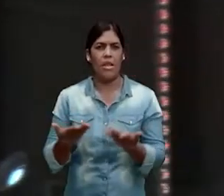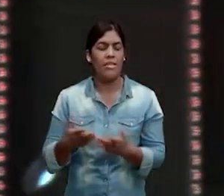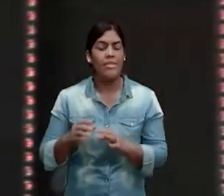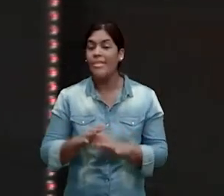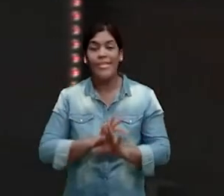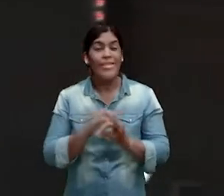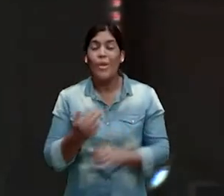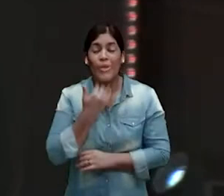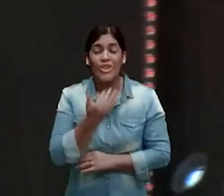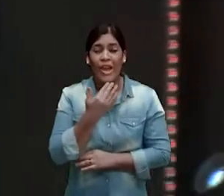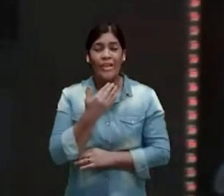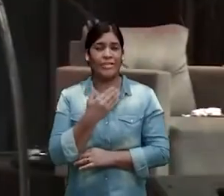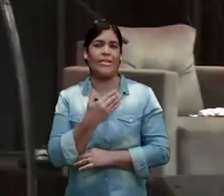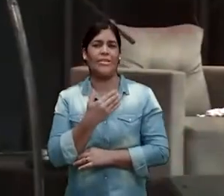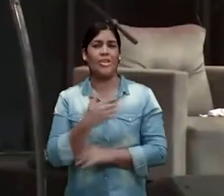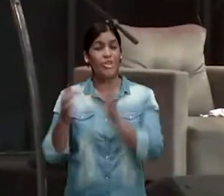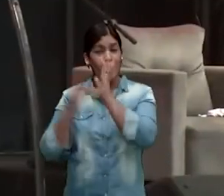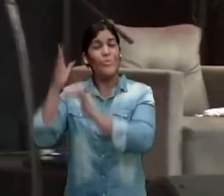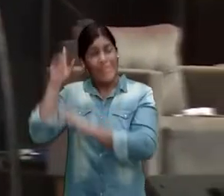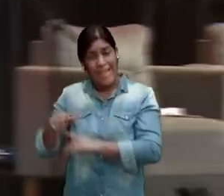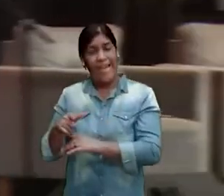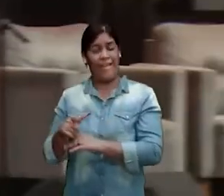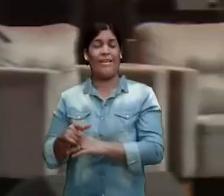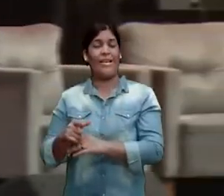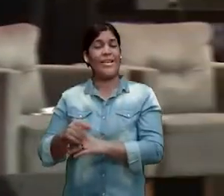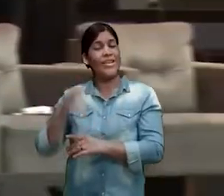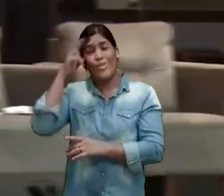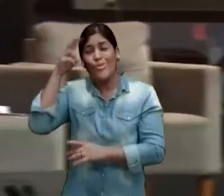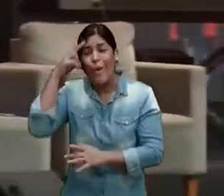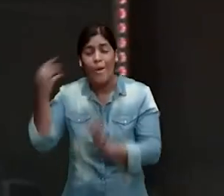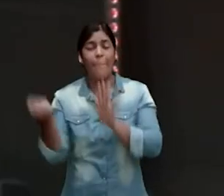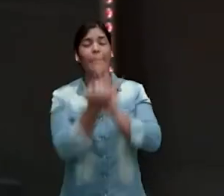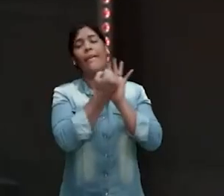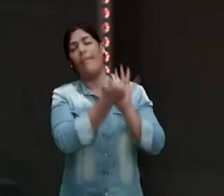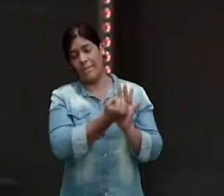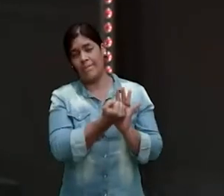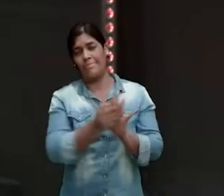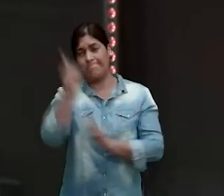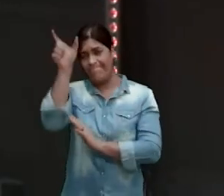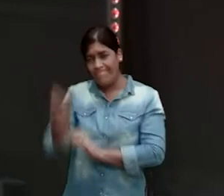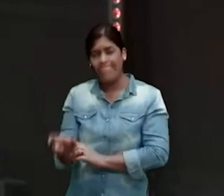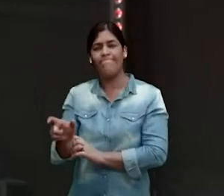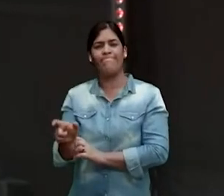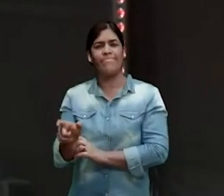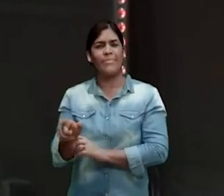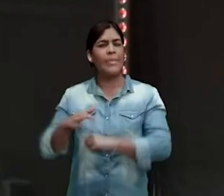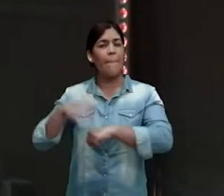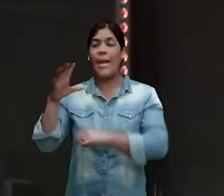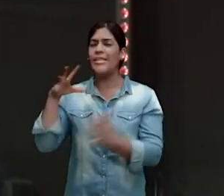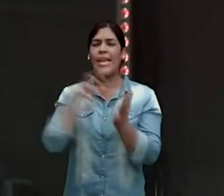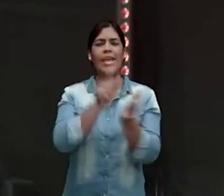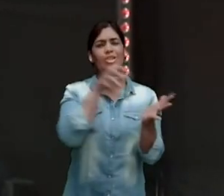Nazaré e ele é uma figura histórica Aliás ele é uma figura com mais registros